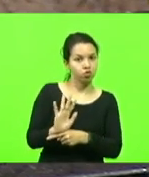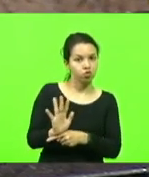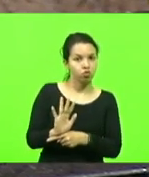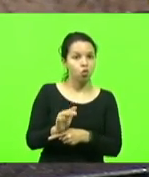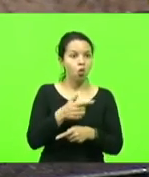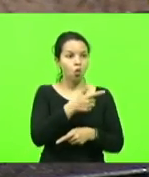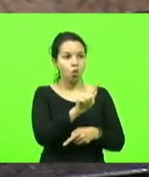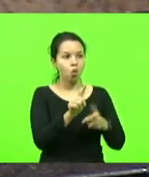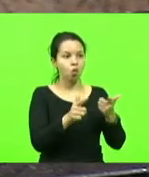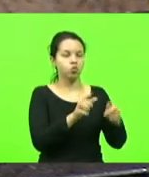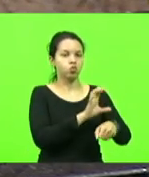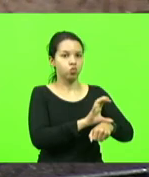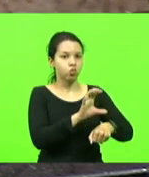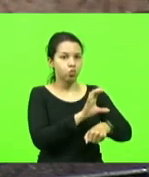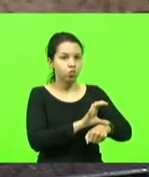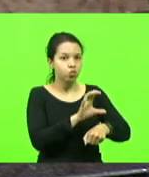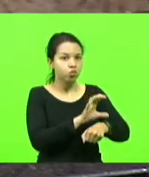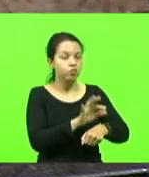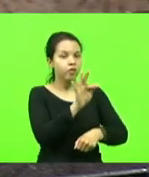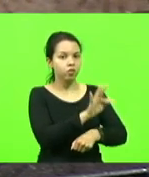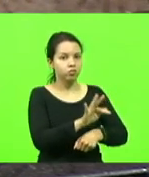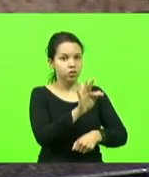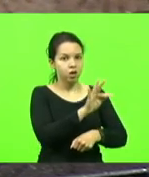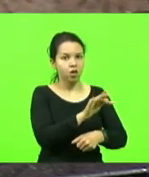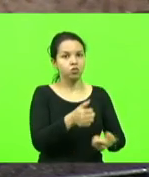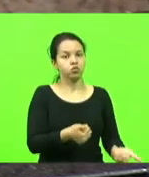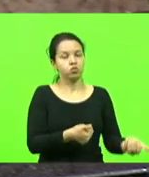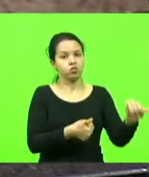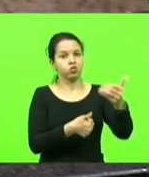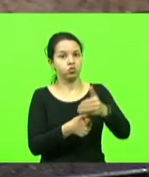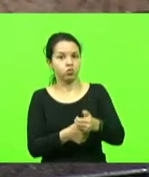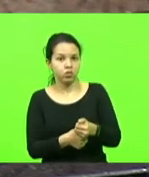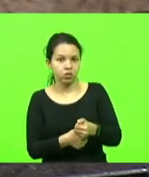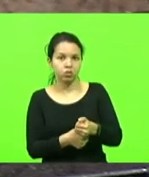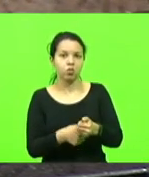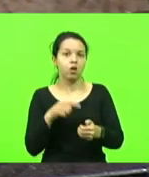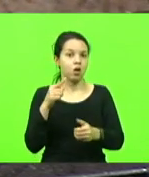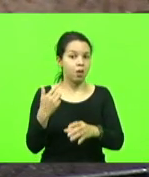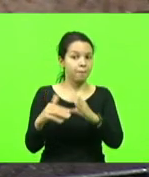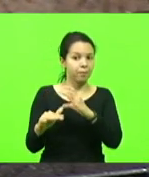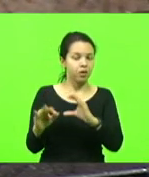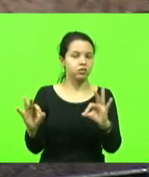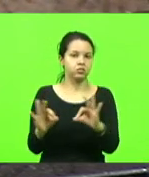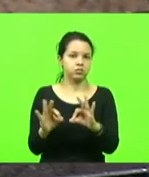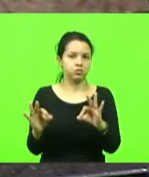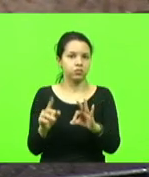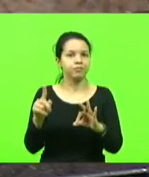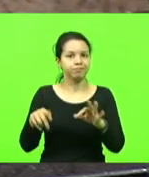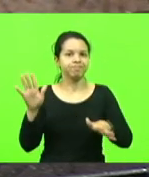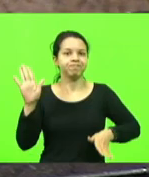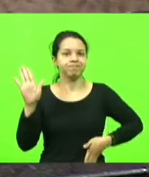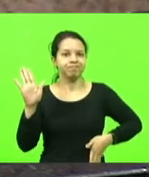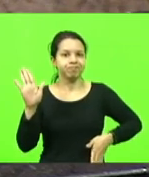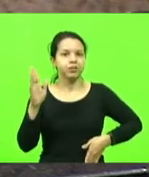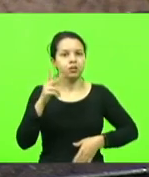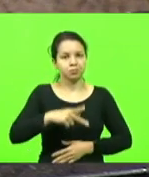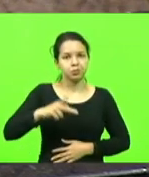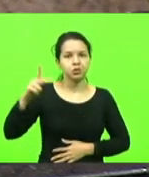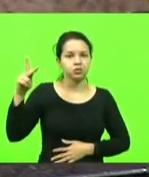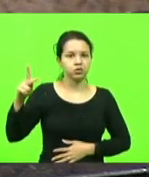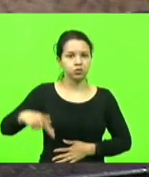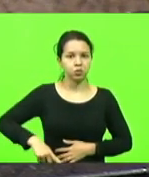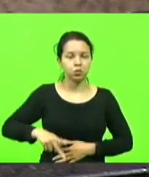e faculdades em substituição aos que eles não mandam. Olha que vagabundagem dos nossos professores